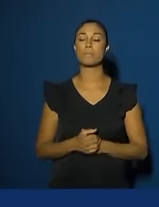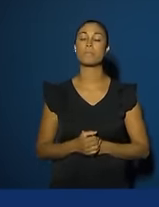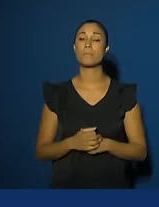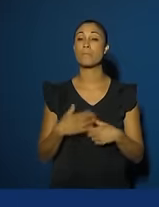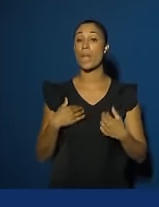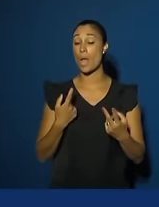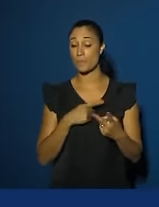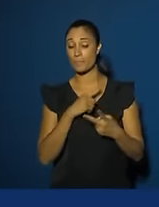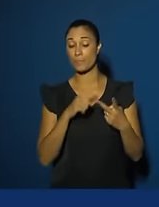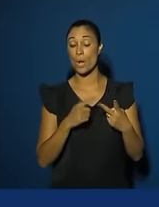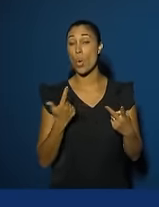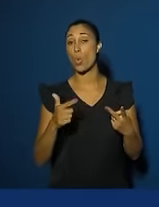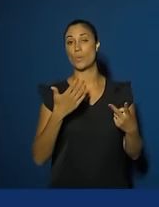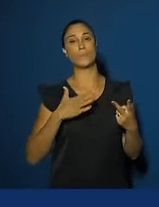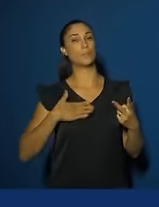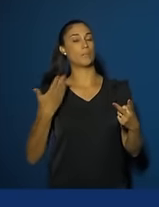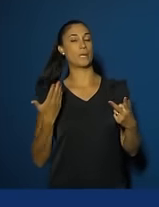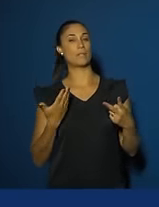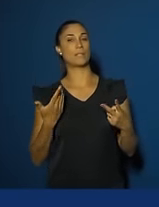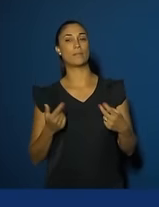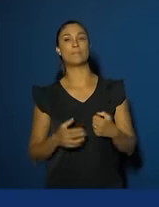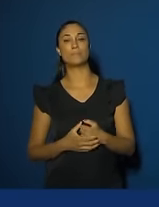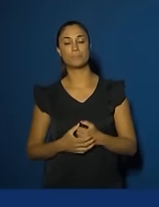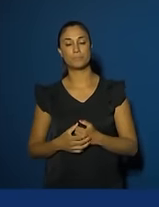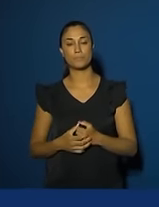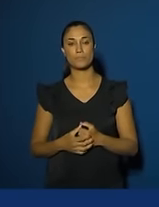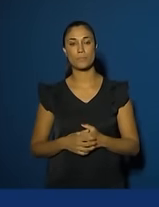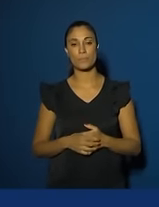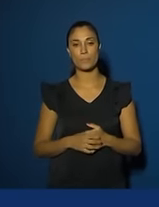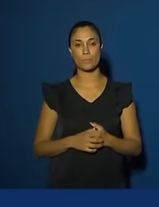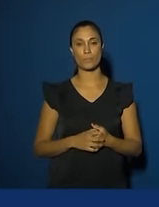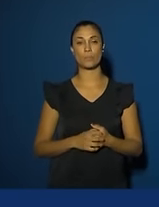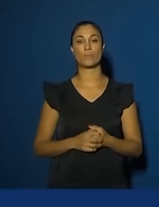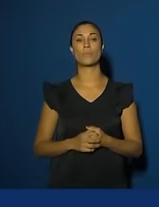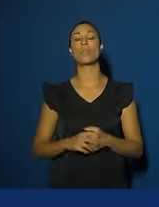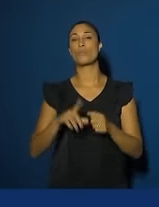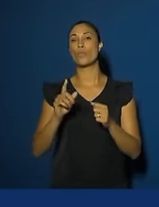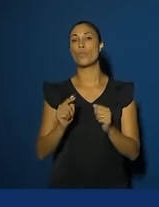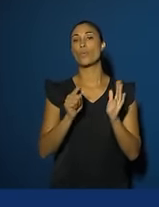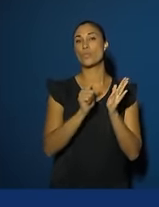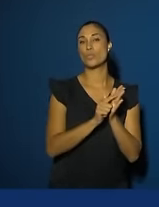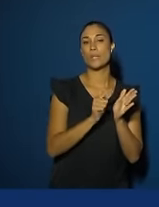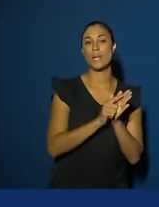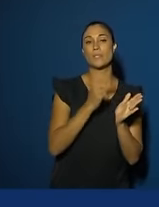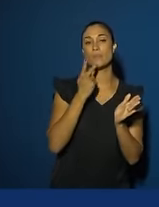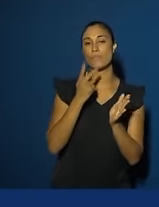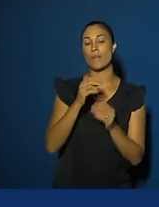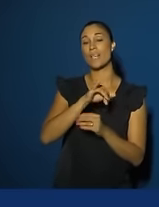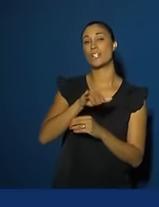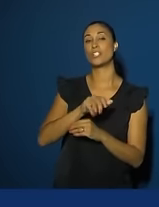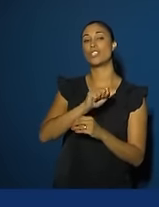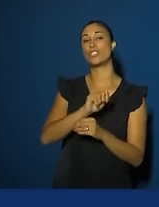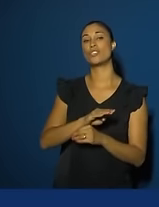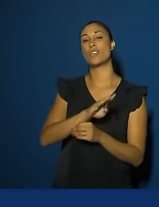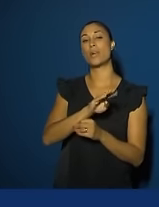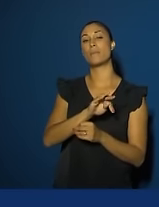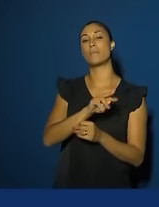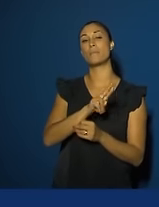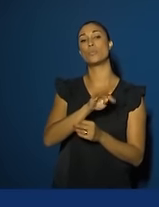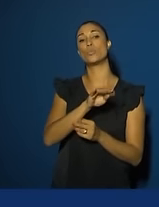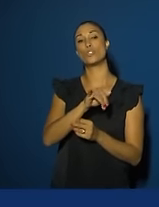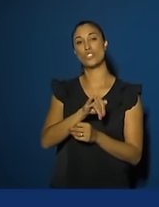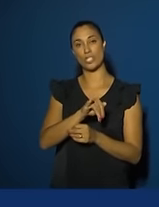outra surpresa foi o o que a o jornalismo chama de jabuti da lei complementar